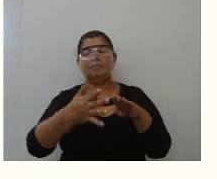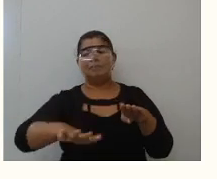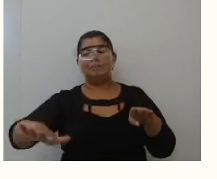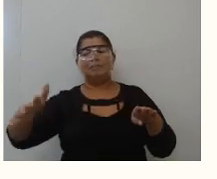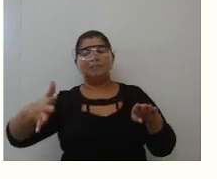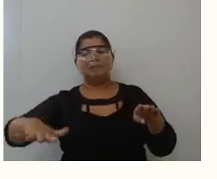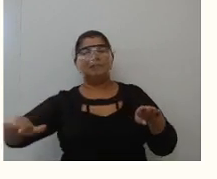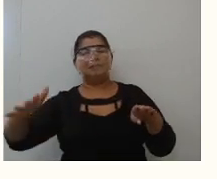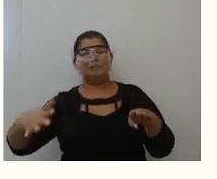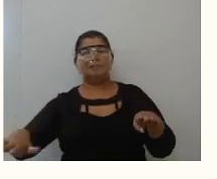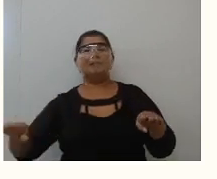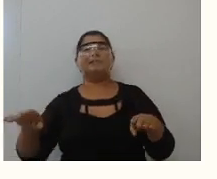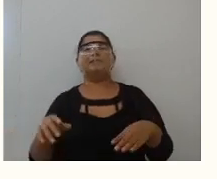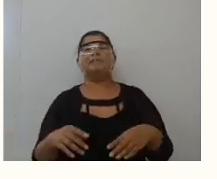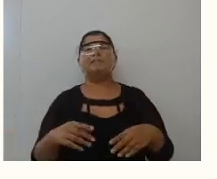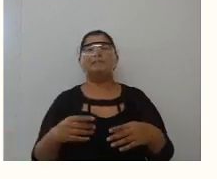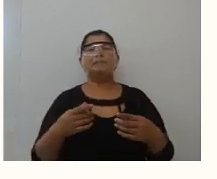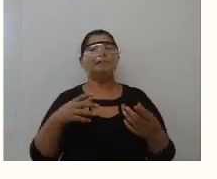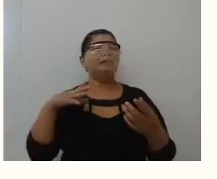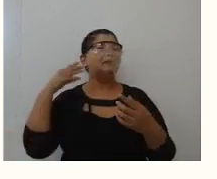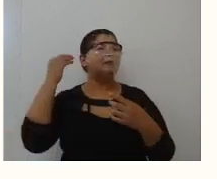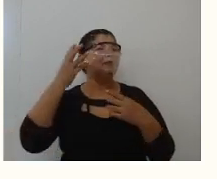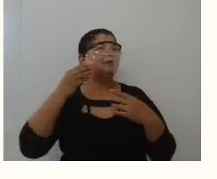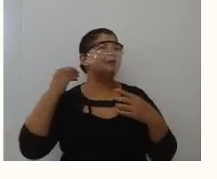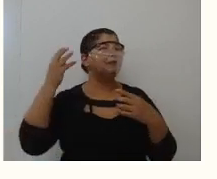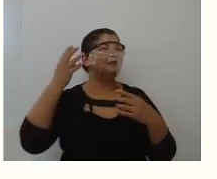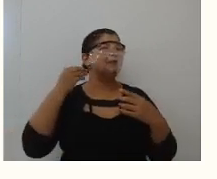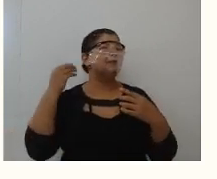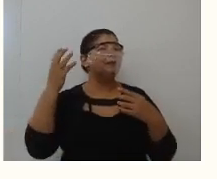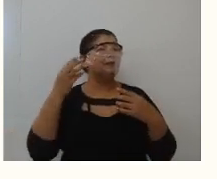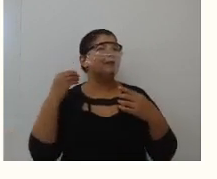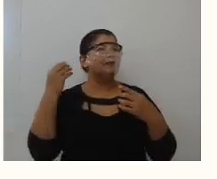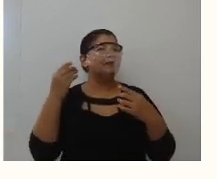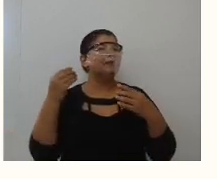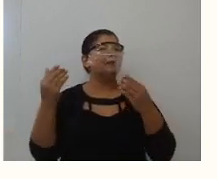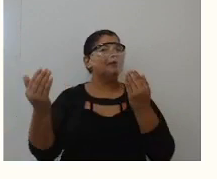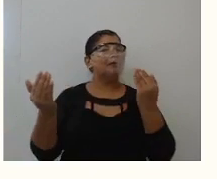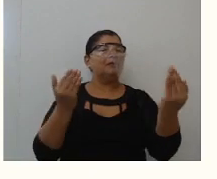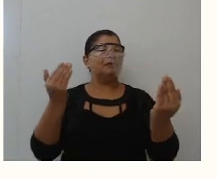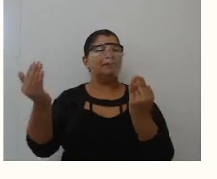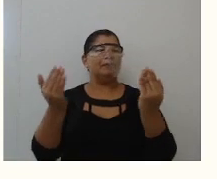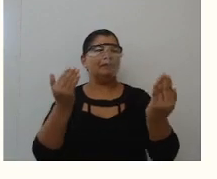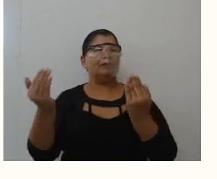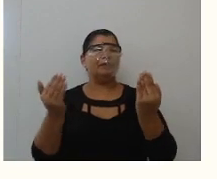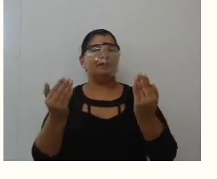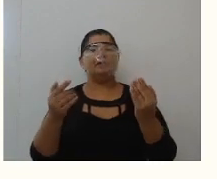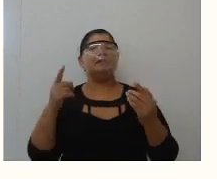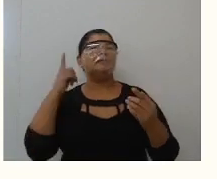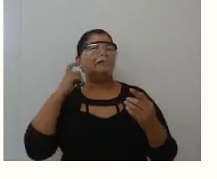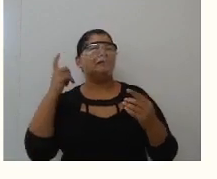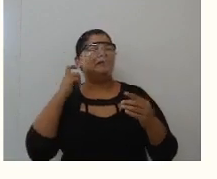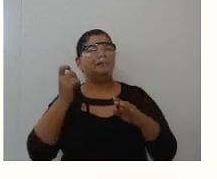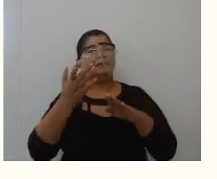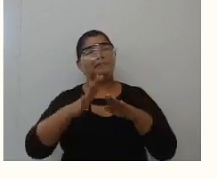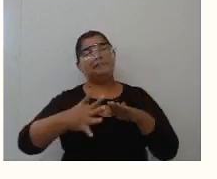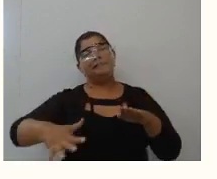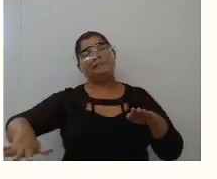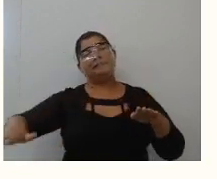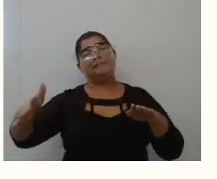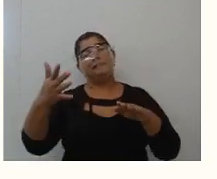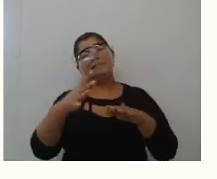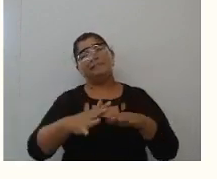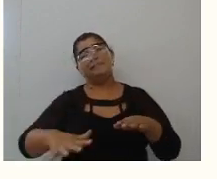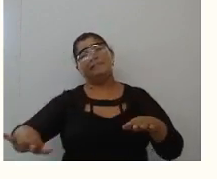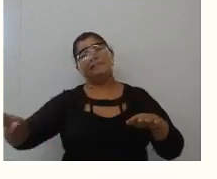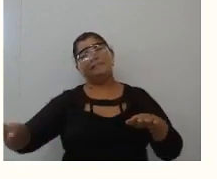das ondas, ou seja, os bocejos estão sendo comparados ao marulhar das ondas.